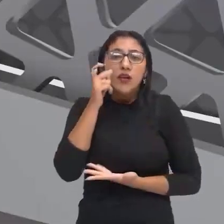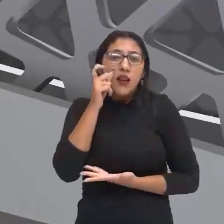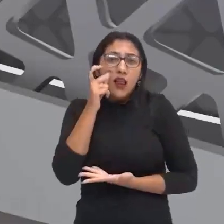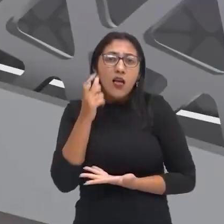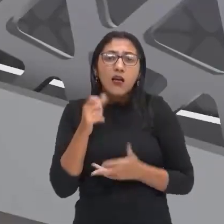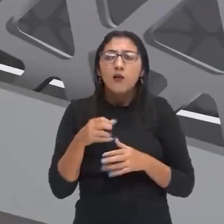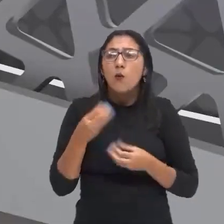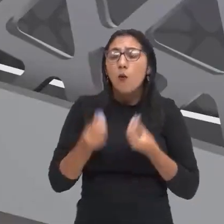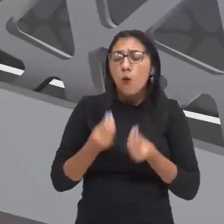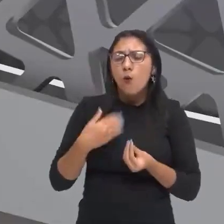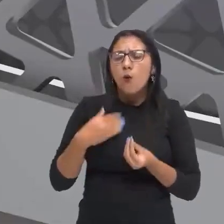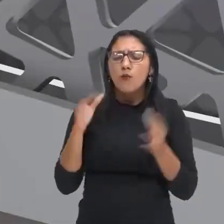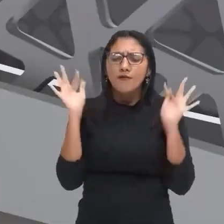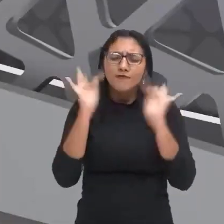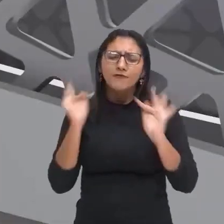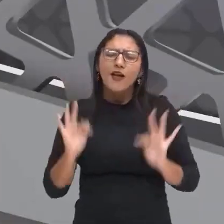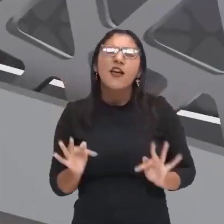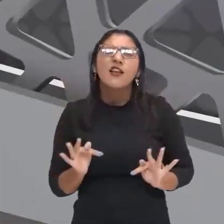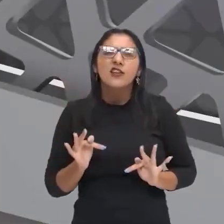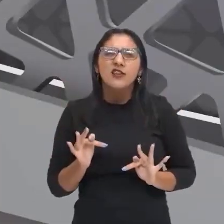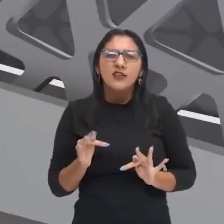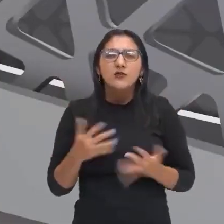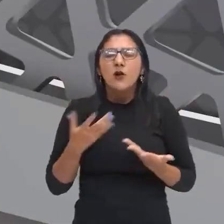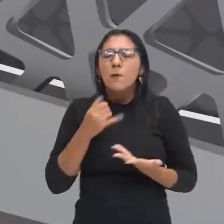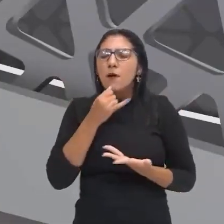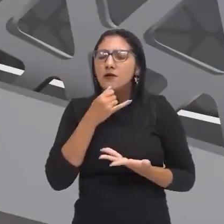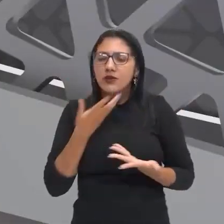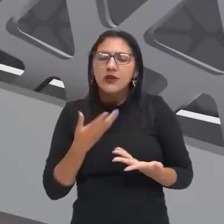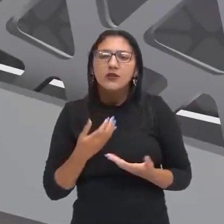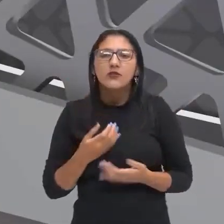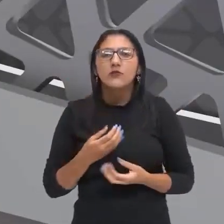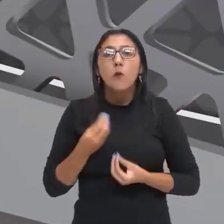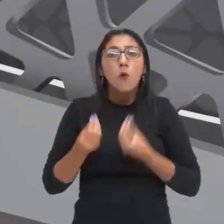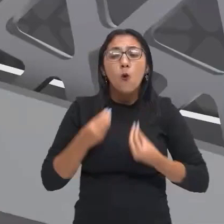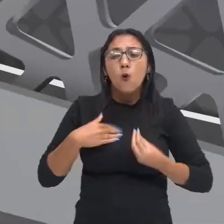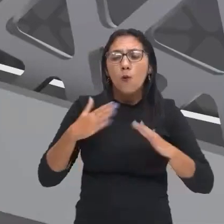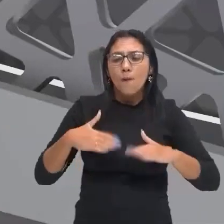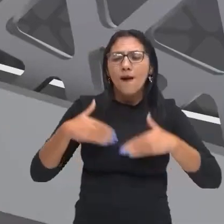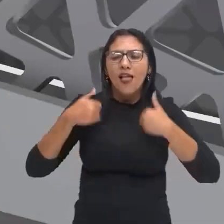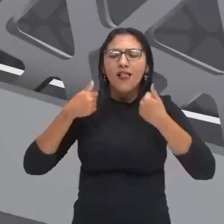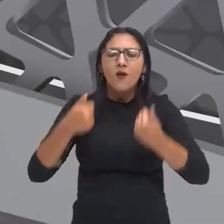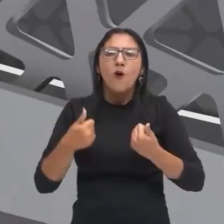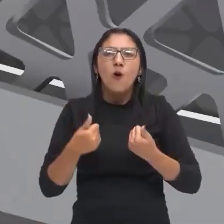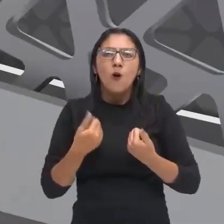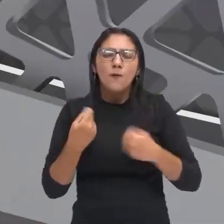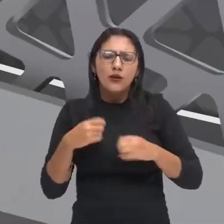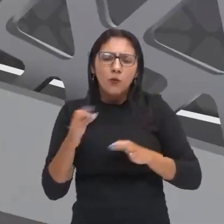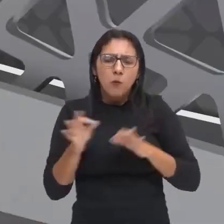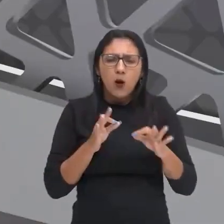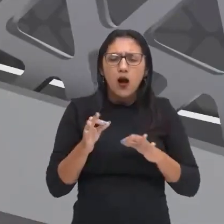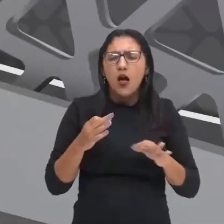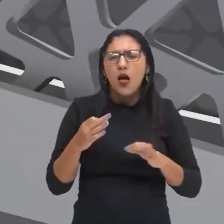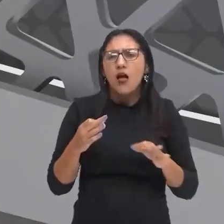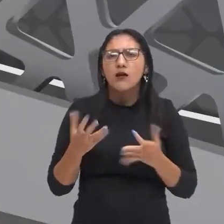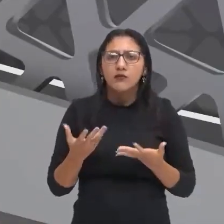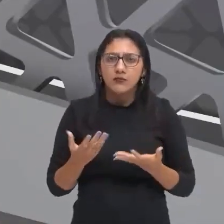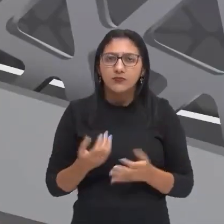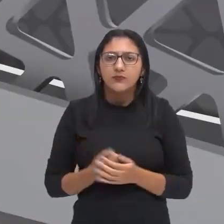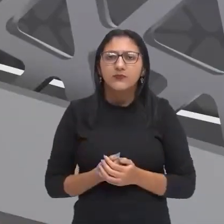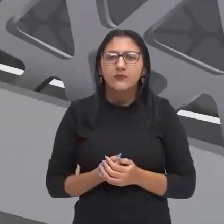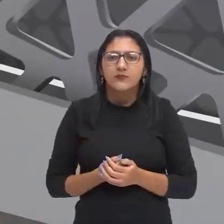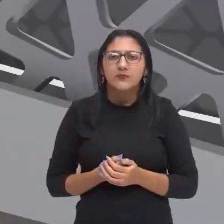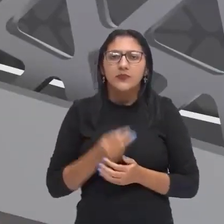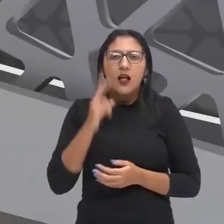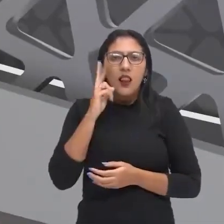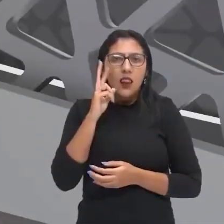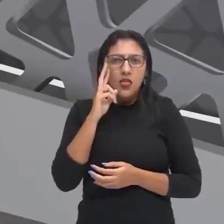feliz, o que não me faz feliz, o que eu tenho de melhor, o que eu preciso melhorar. Veja que a gente não usa aqui a